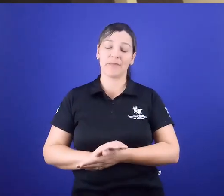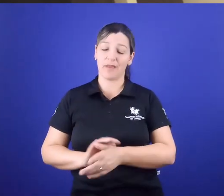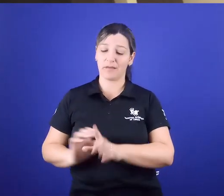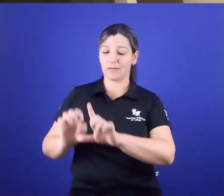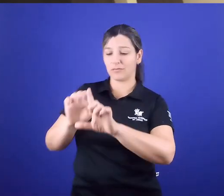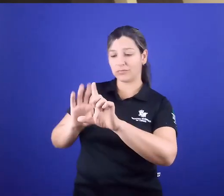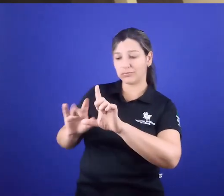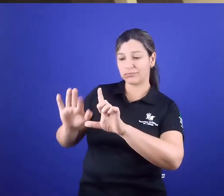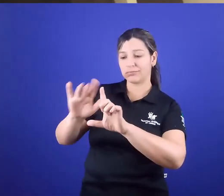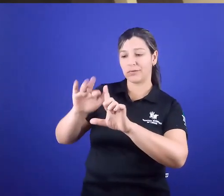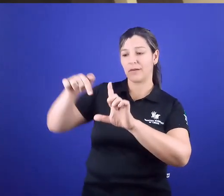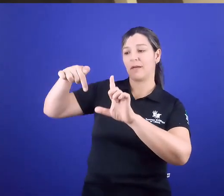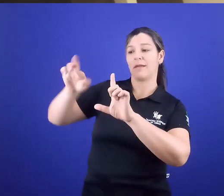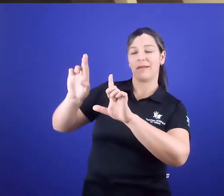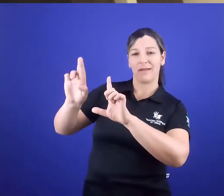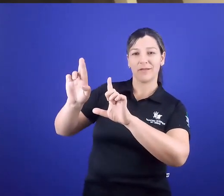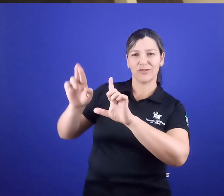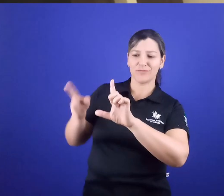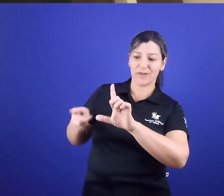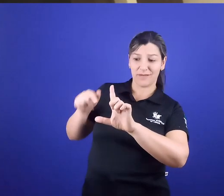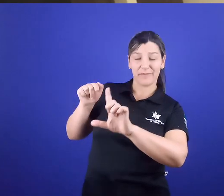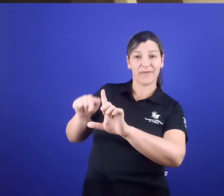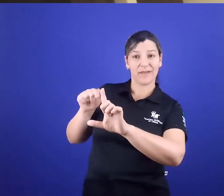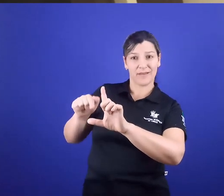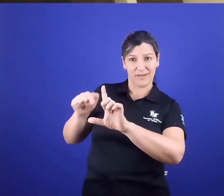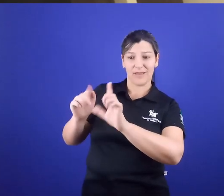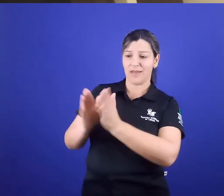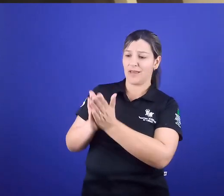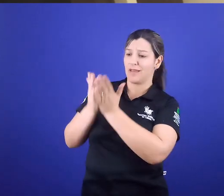obviamente bem mais barato. No caso de restaurantes, você consegue